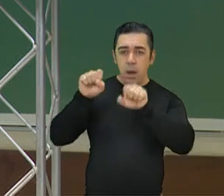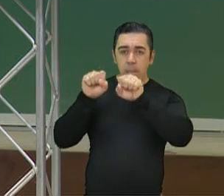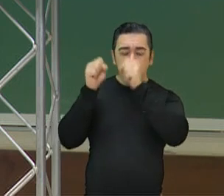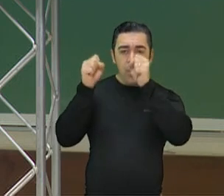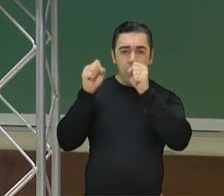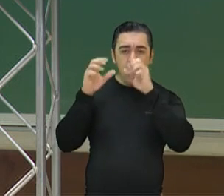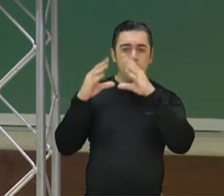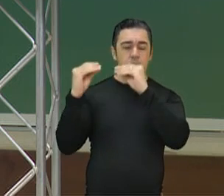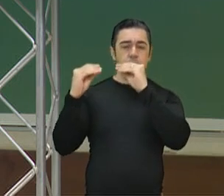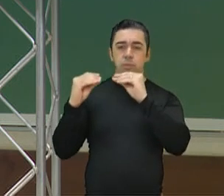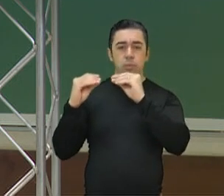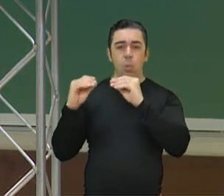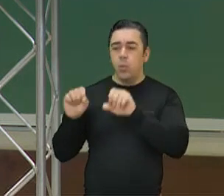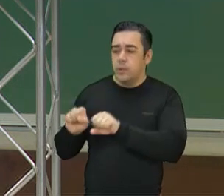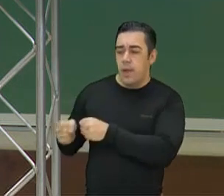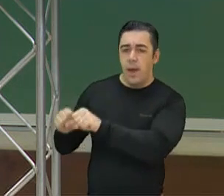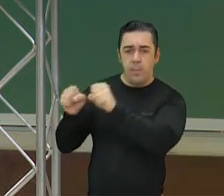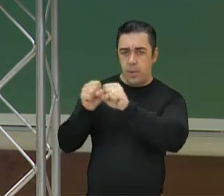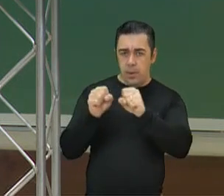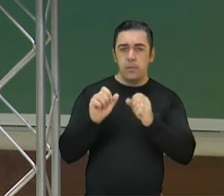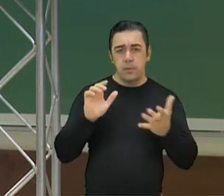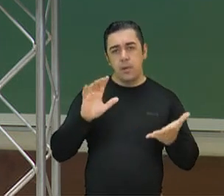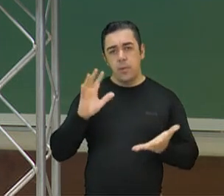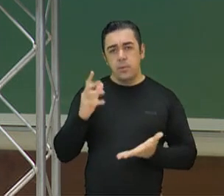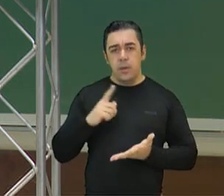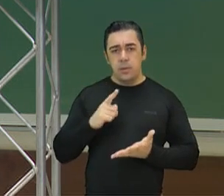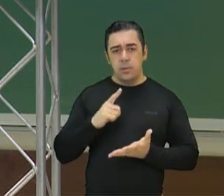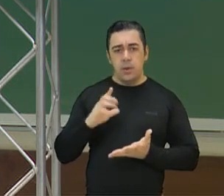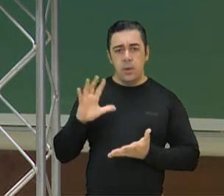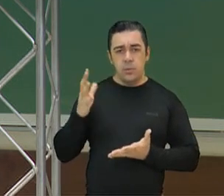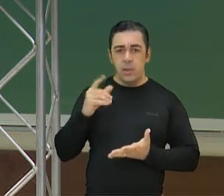ocasiona um efeito Joule ali e ele interrompe,